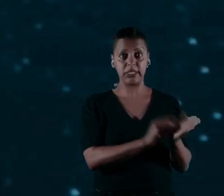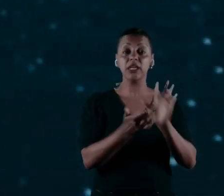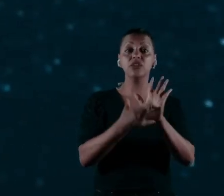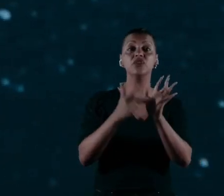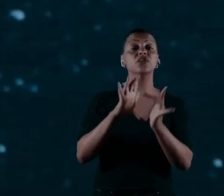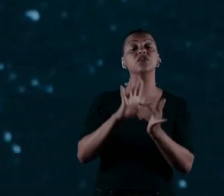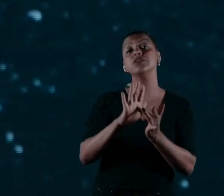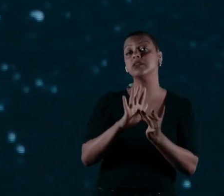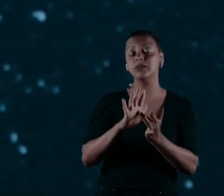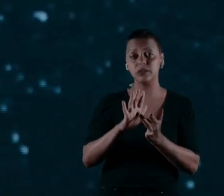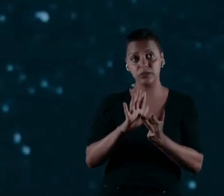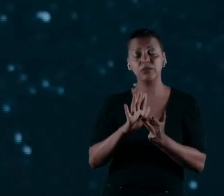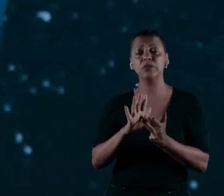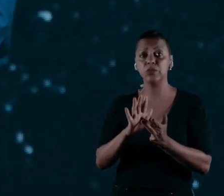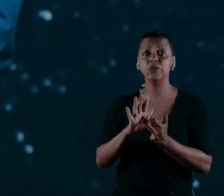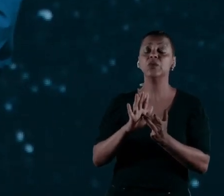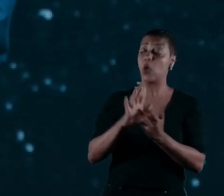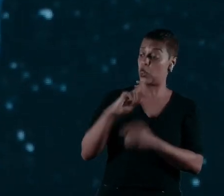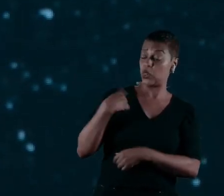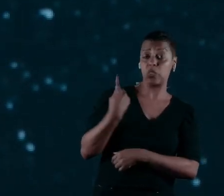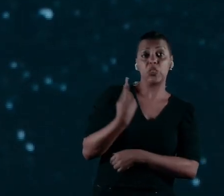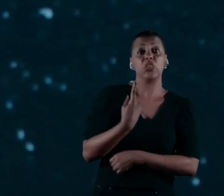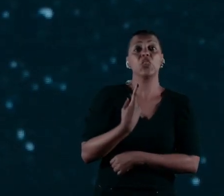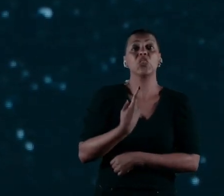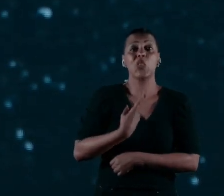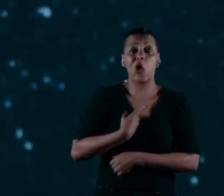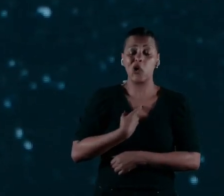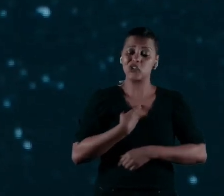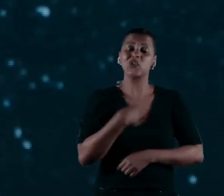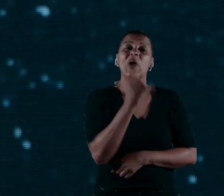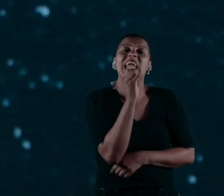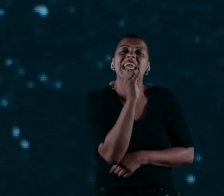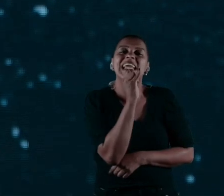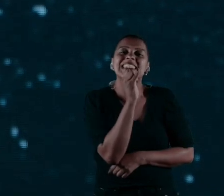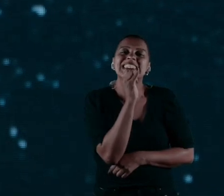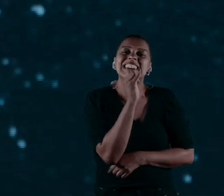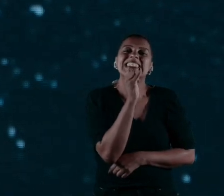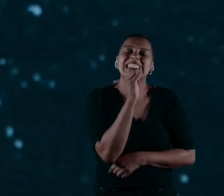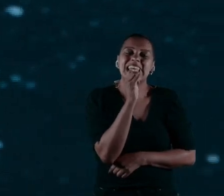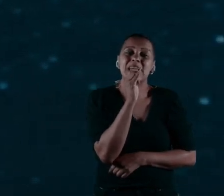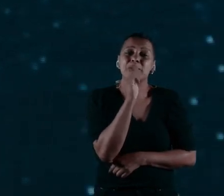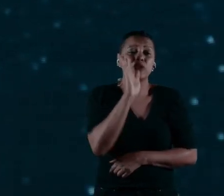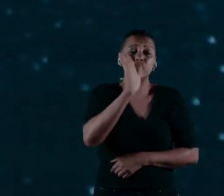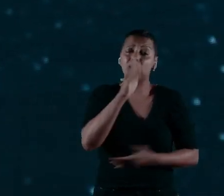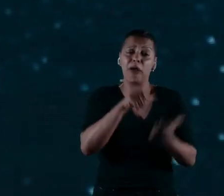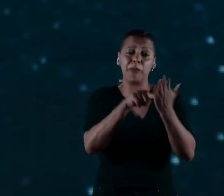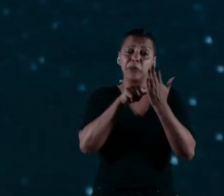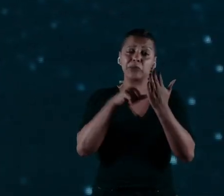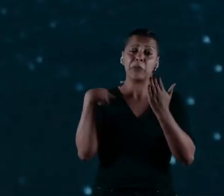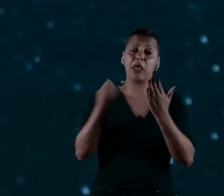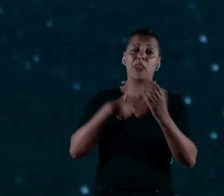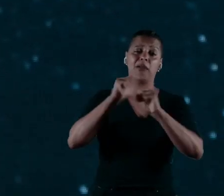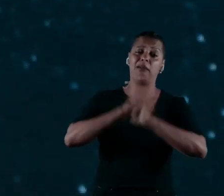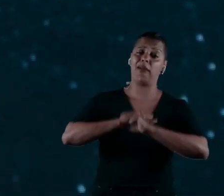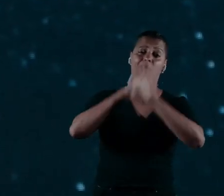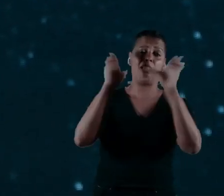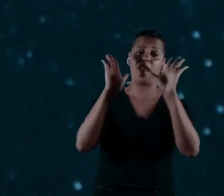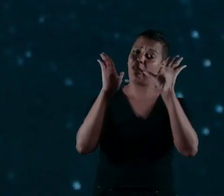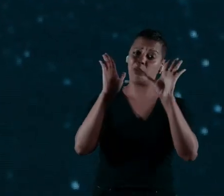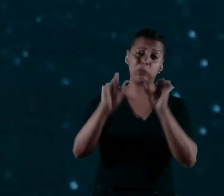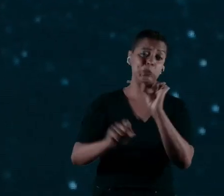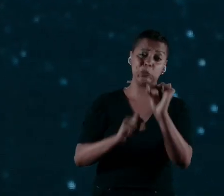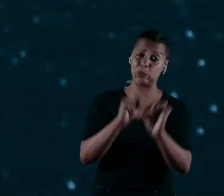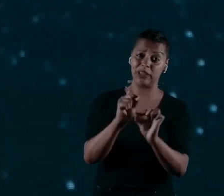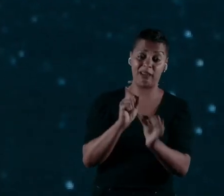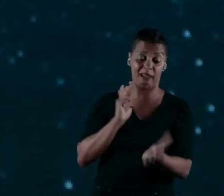Jesus, o nosso modelo maior, deixou muito claro que a verdade